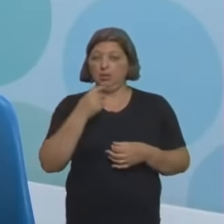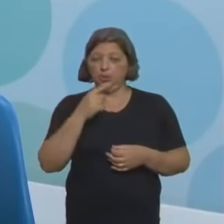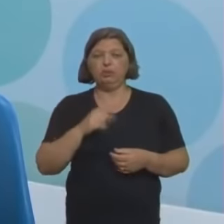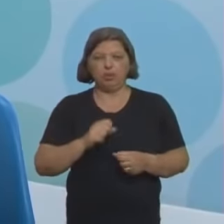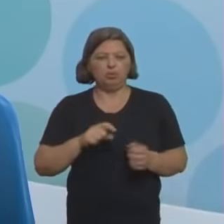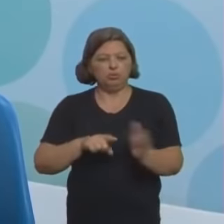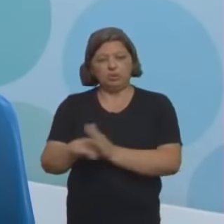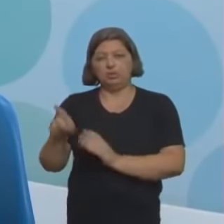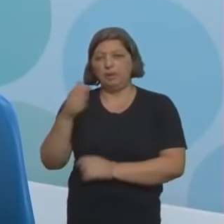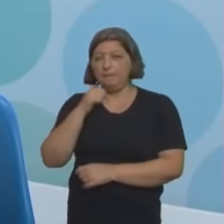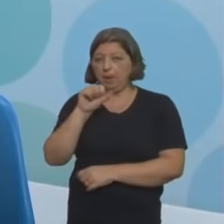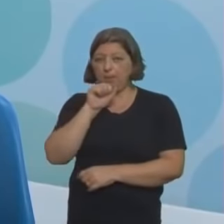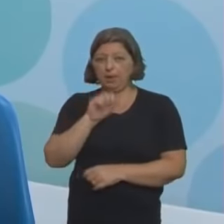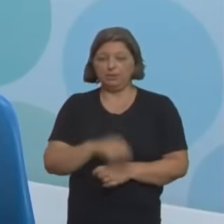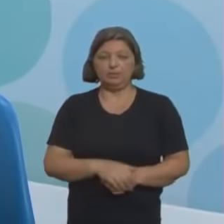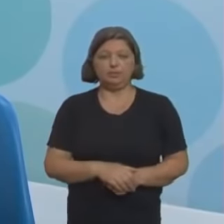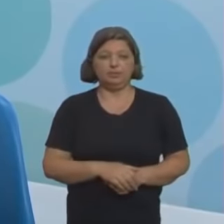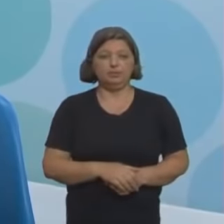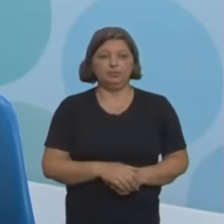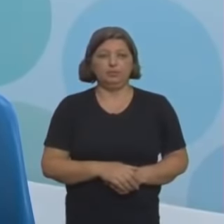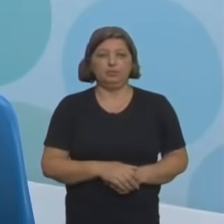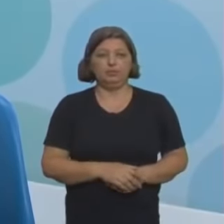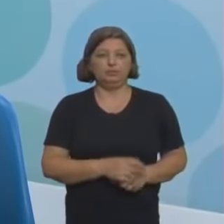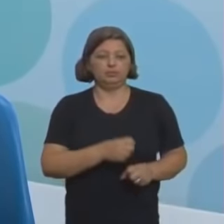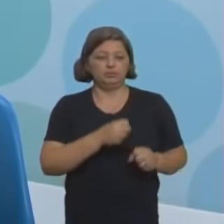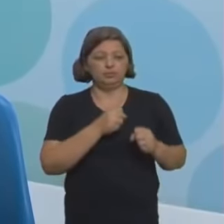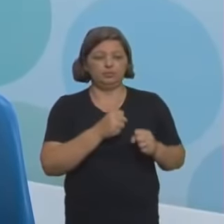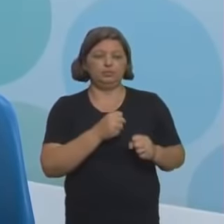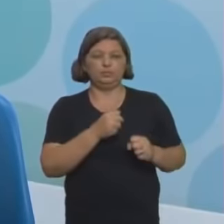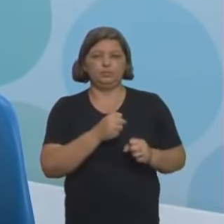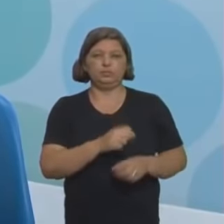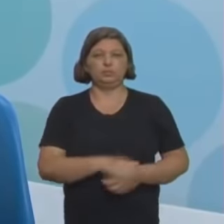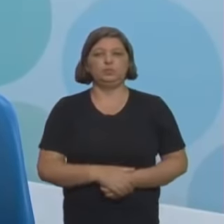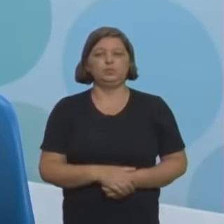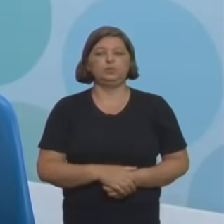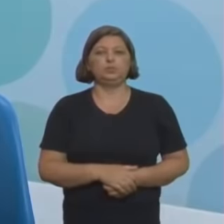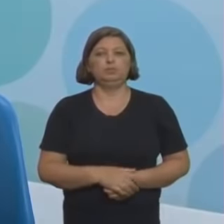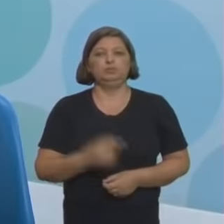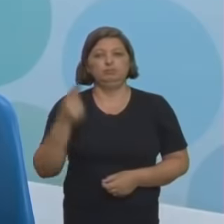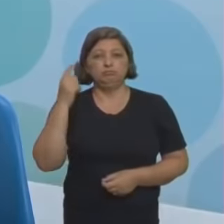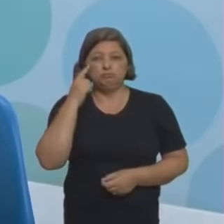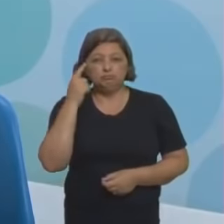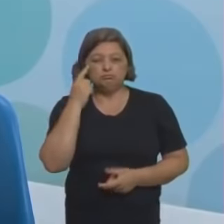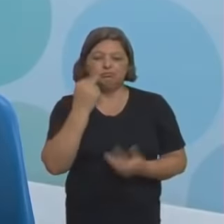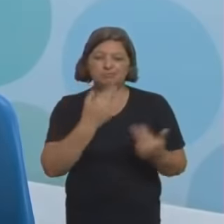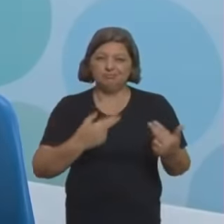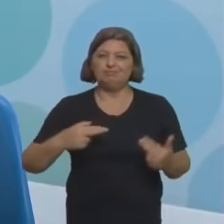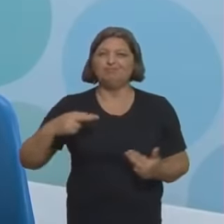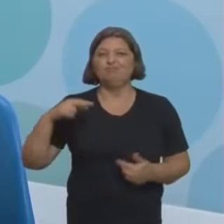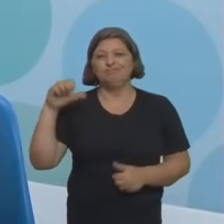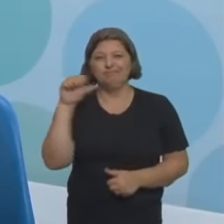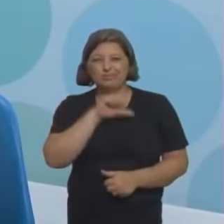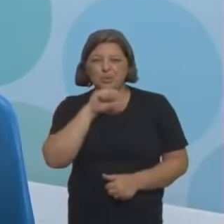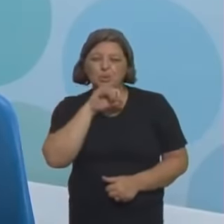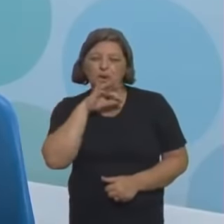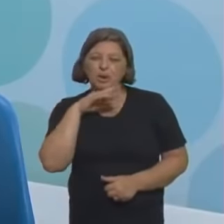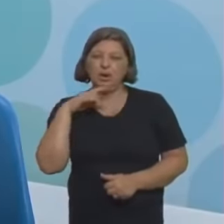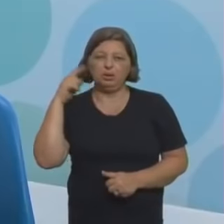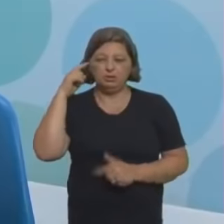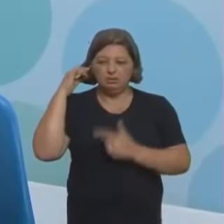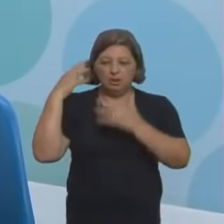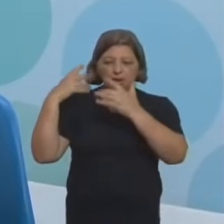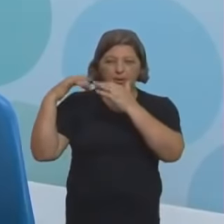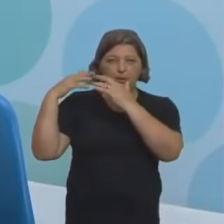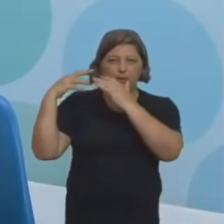mãe. Com a boca fechada e os ombros para cima, pensamentos negativos também começaram a pular em sua